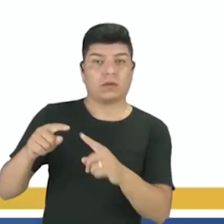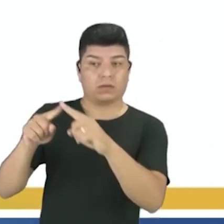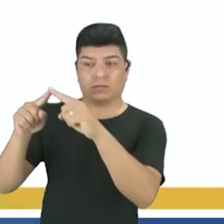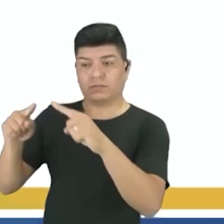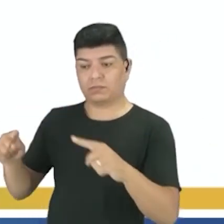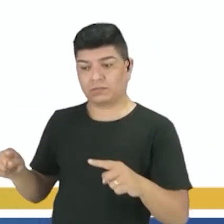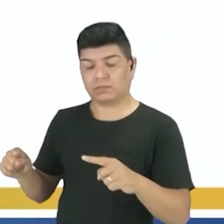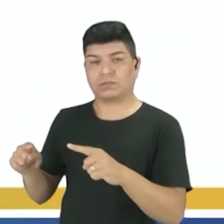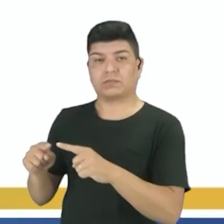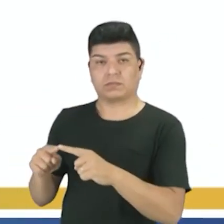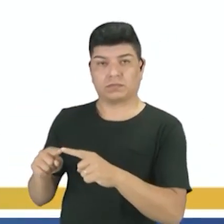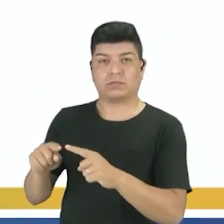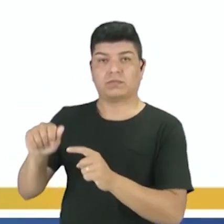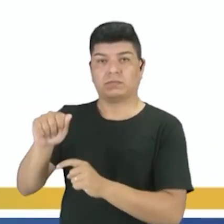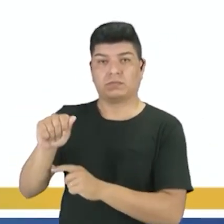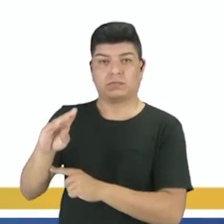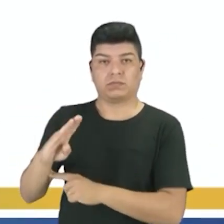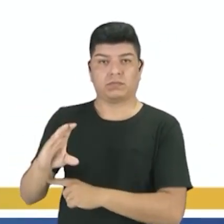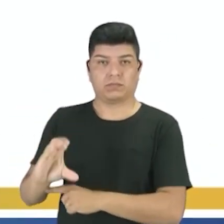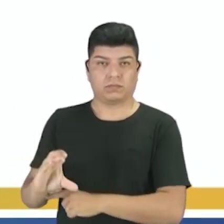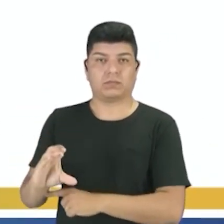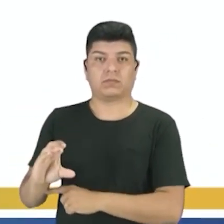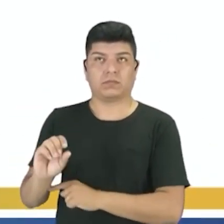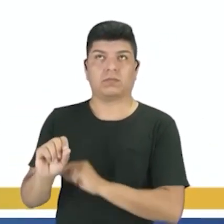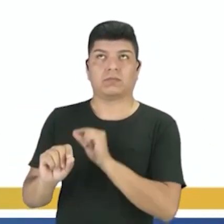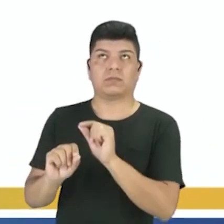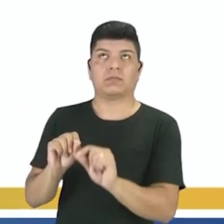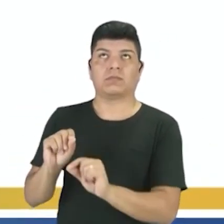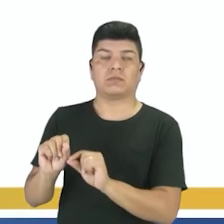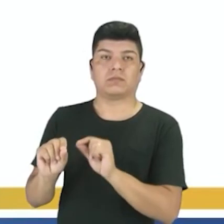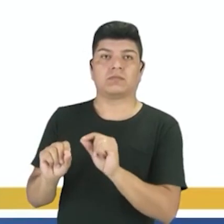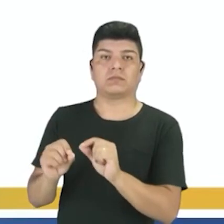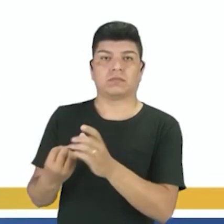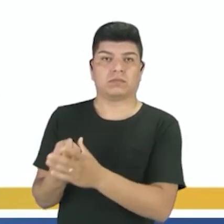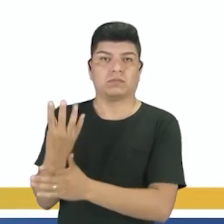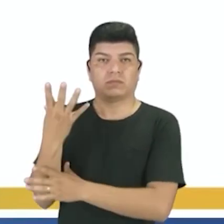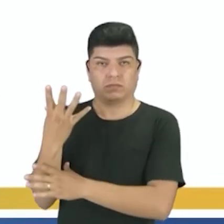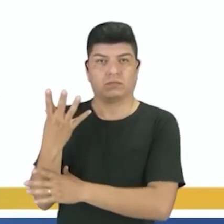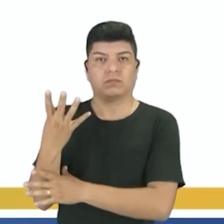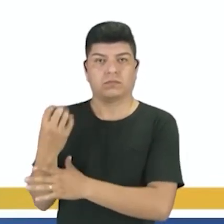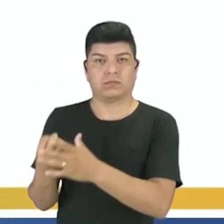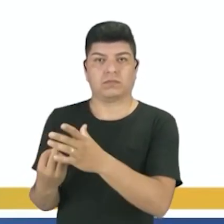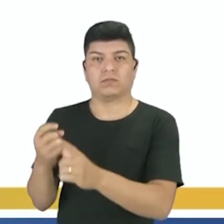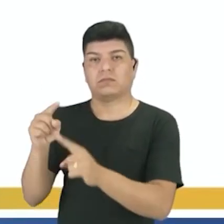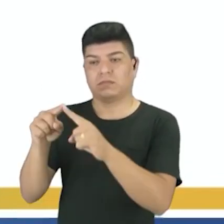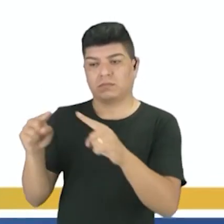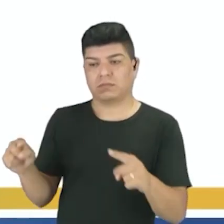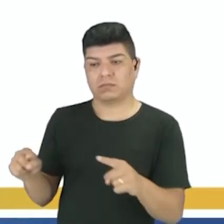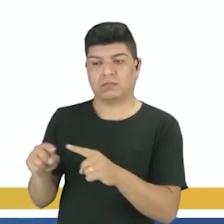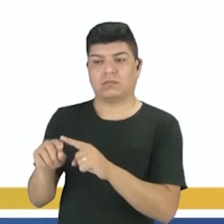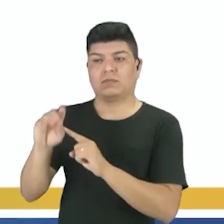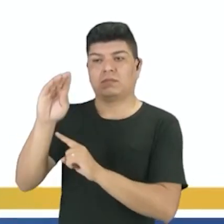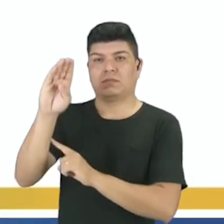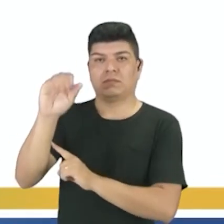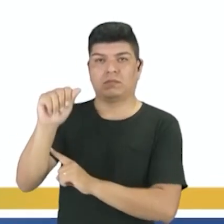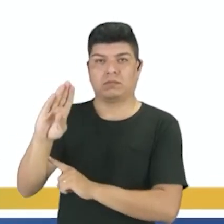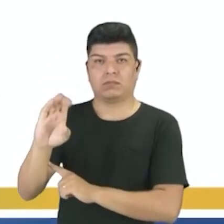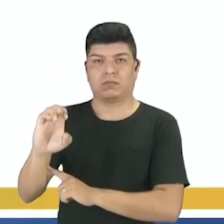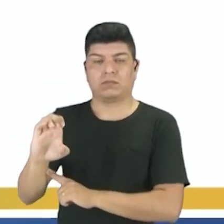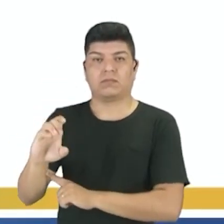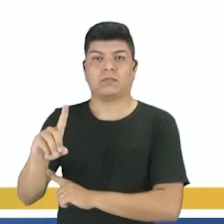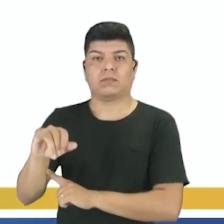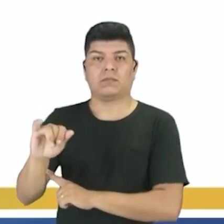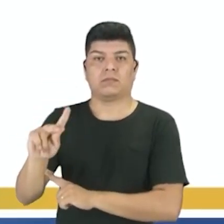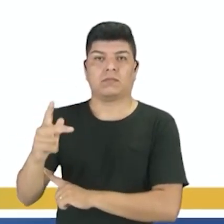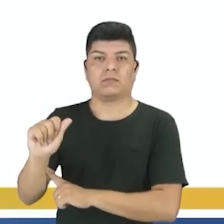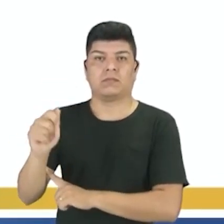triângulo, o ABC, ele foi refletido em relação à origem, formando o triângulo A', B' e C'. Então, aqui nós temos